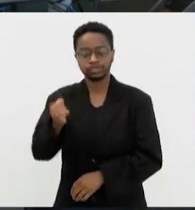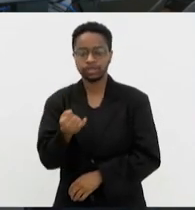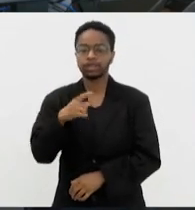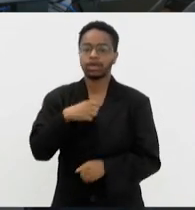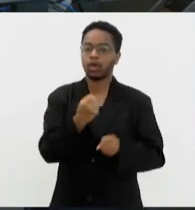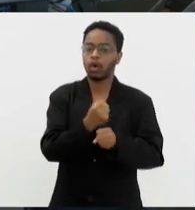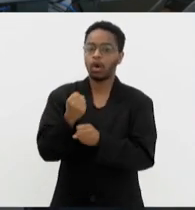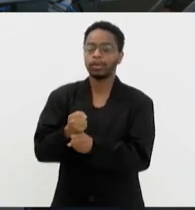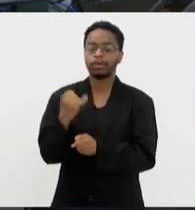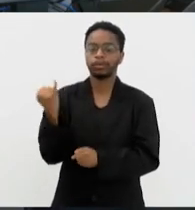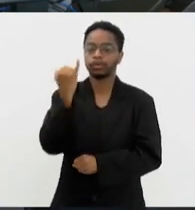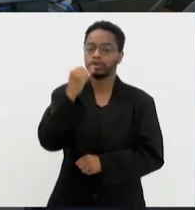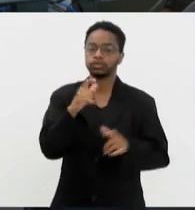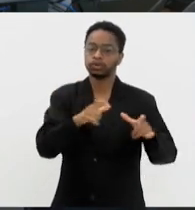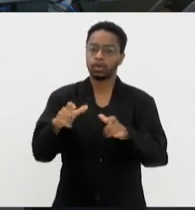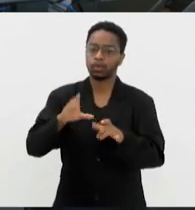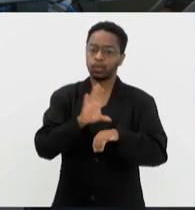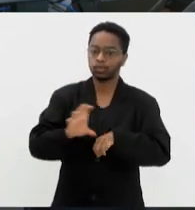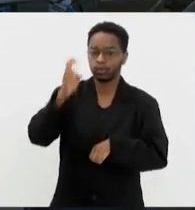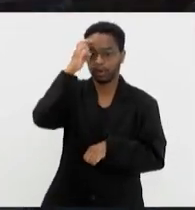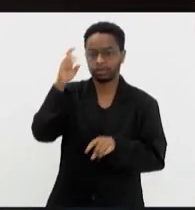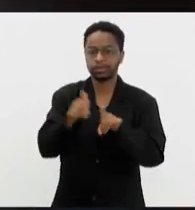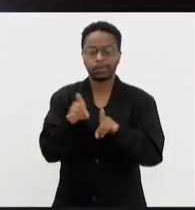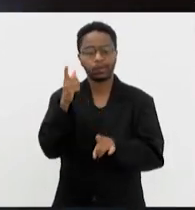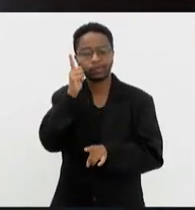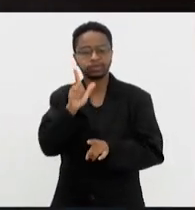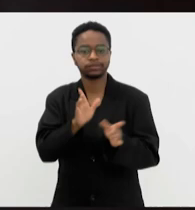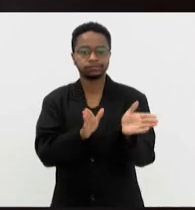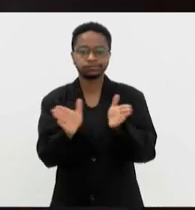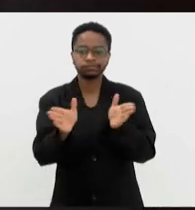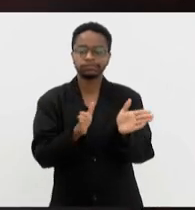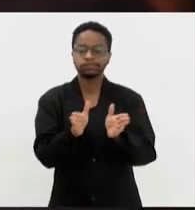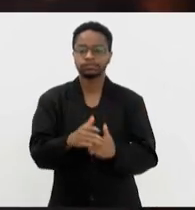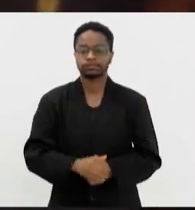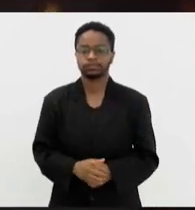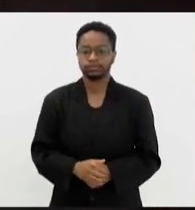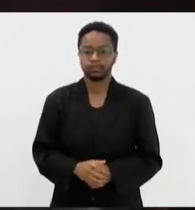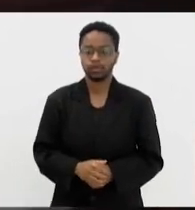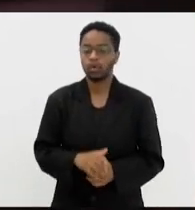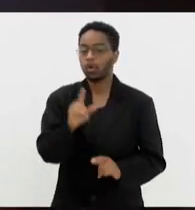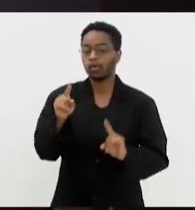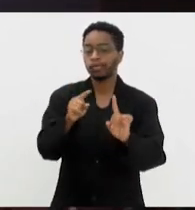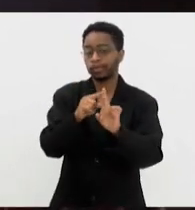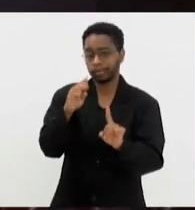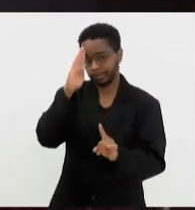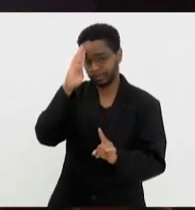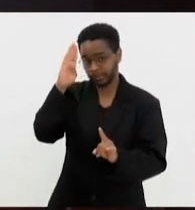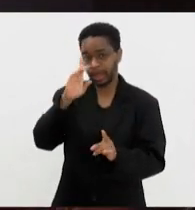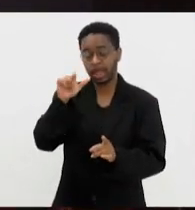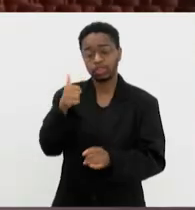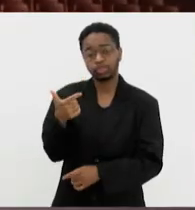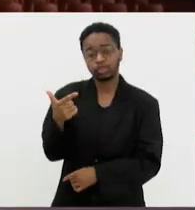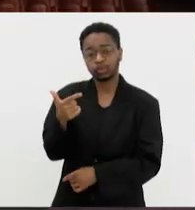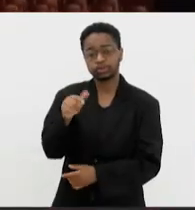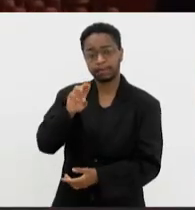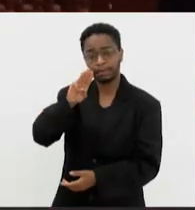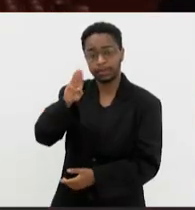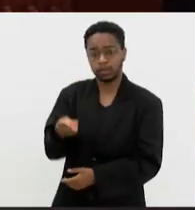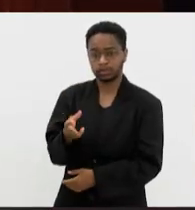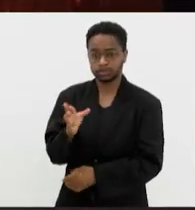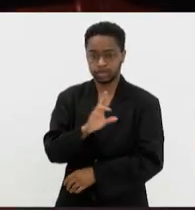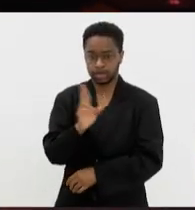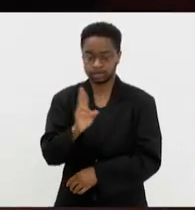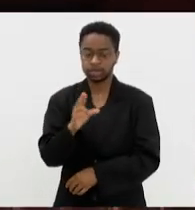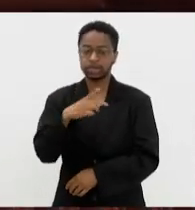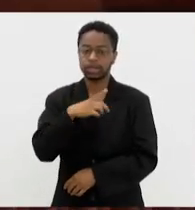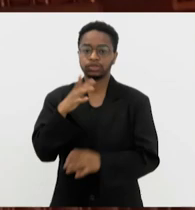culturais e garantir a acessibilidade. A previsão inicial de investimento é de 12 milhões de reais. O Teatro João